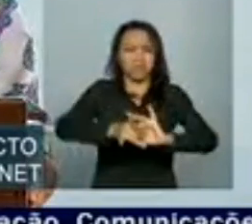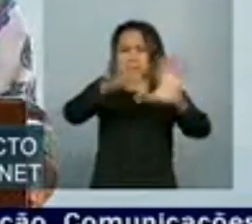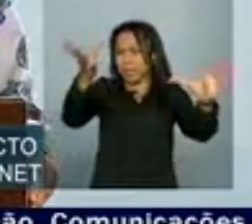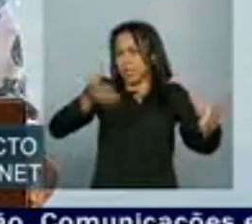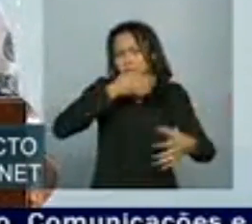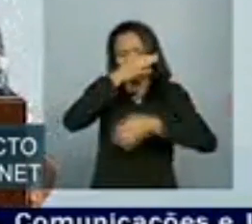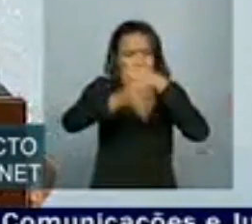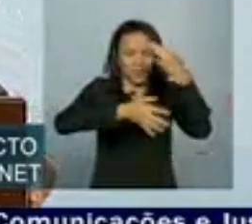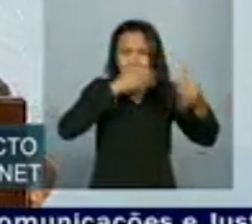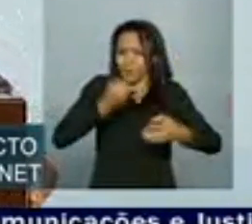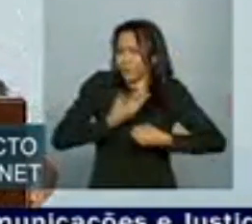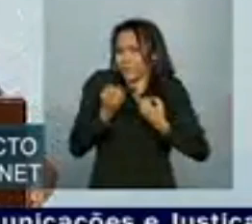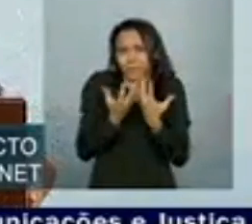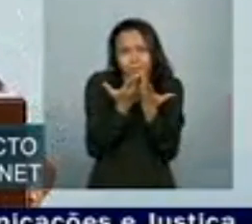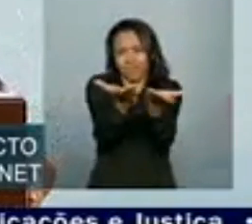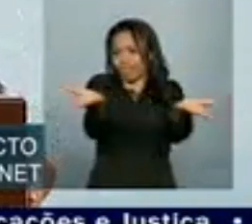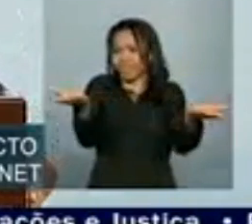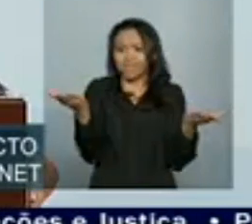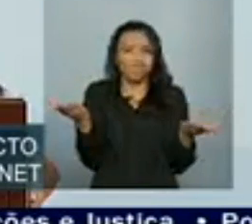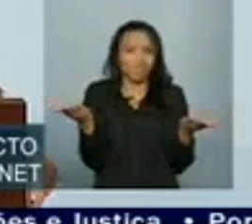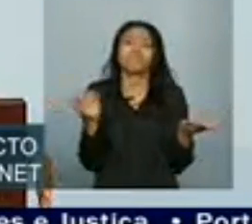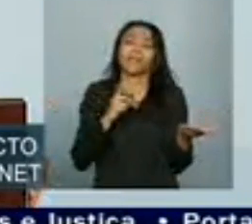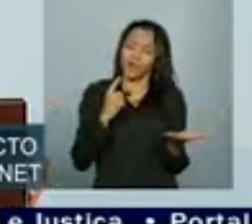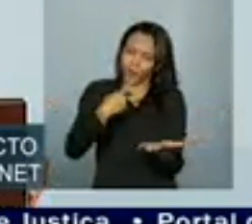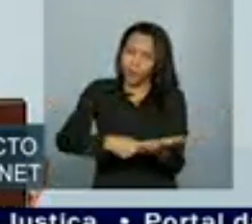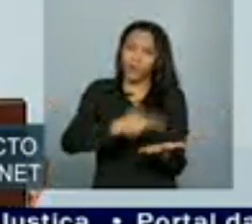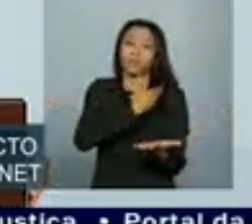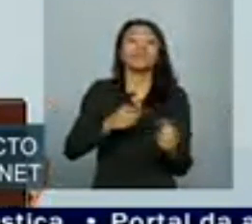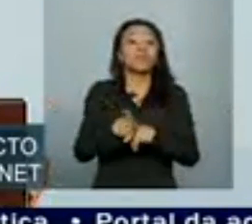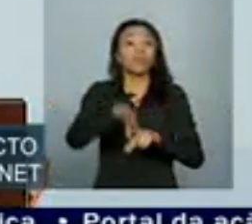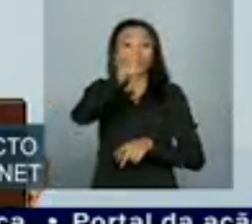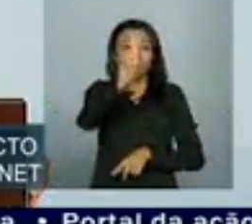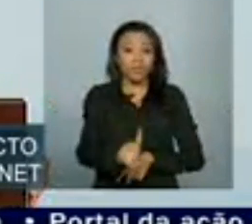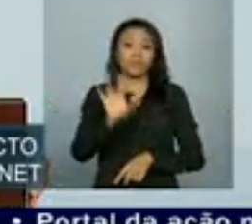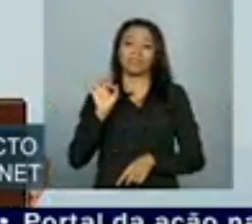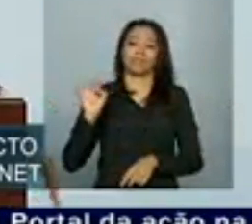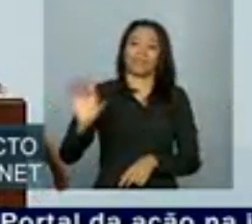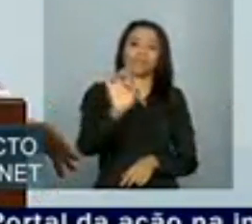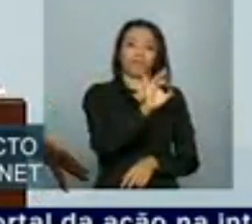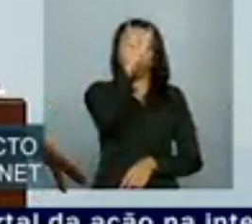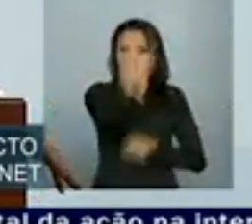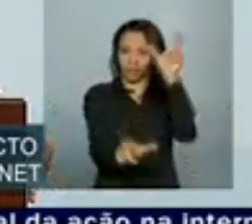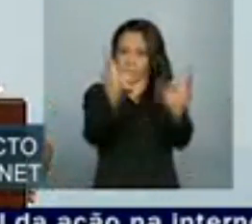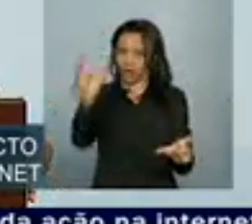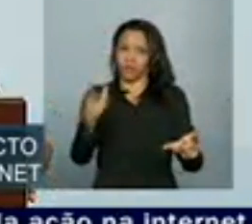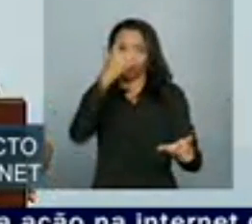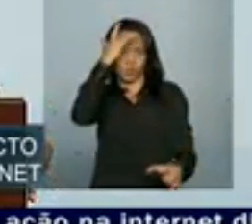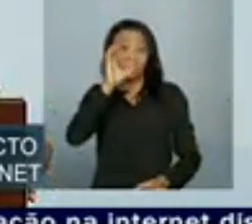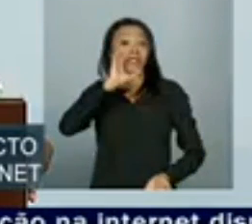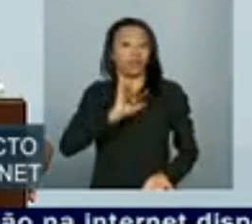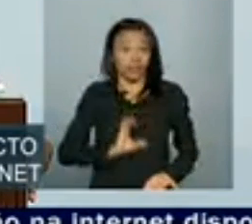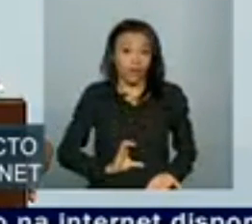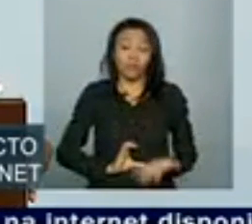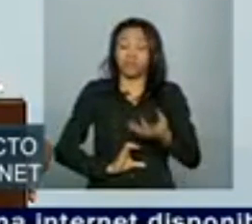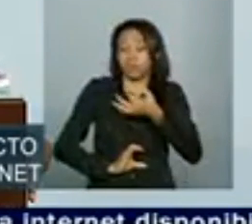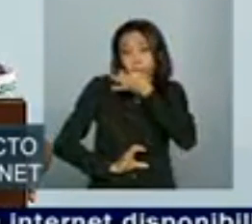manifestação. Tem compromisso inabalável com o direito de cada cidadão e cada cidadã se